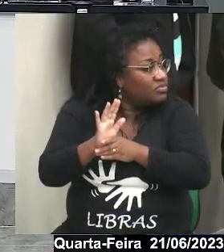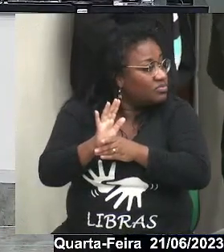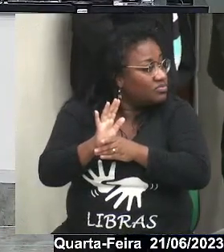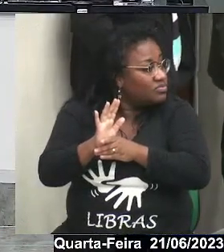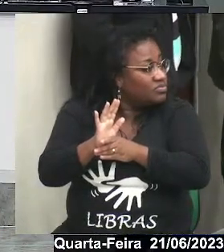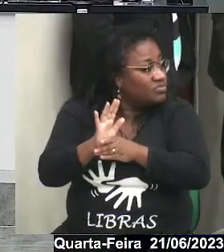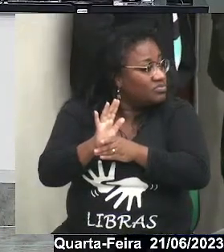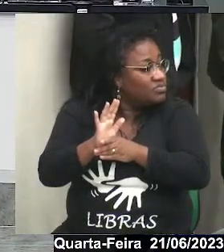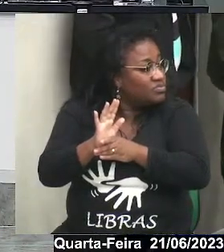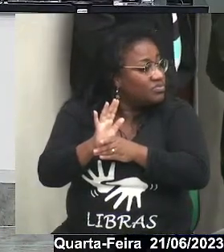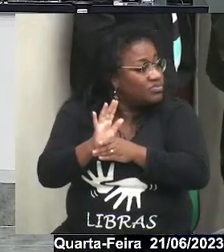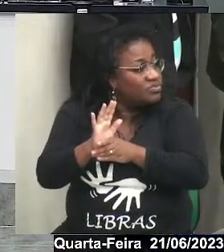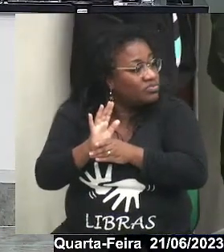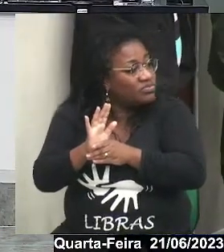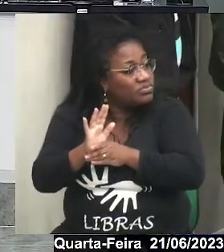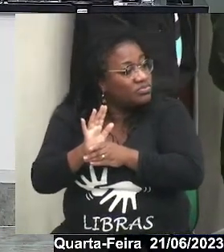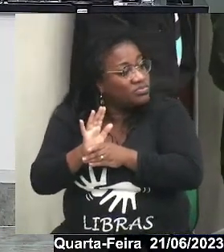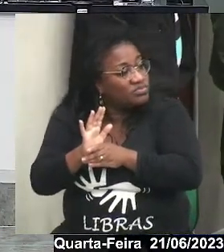da Câmara.